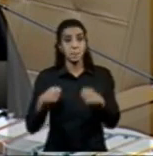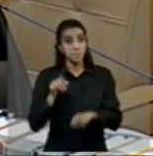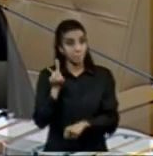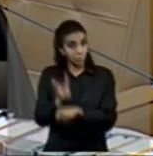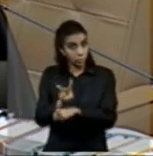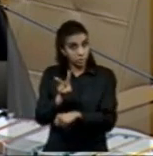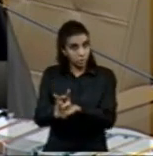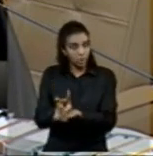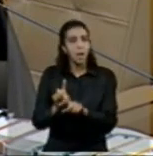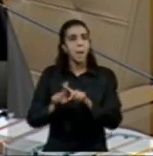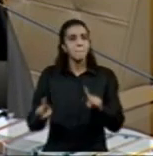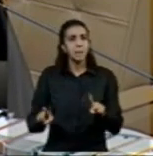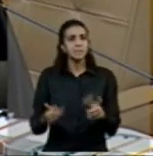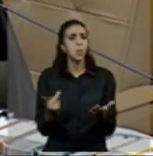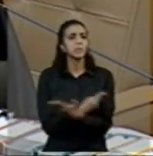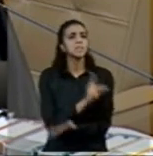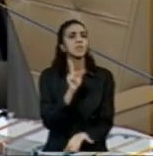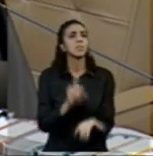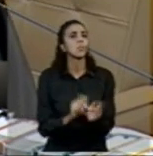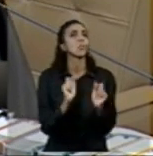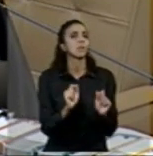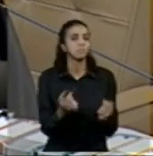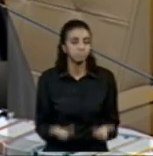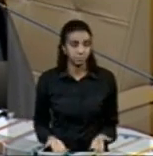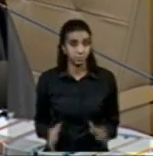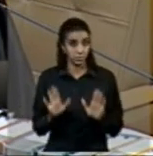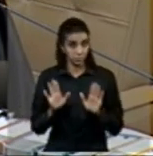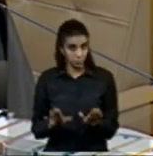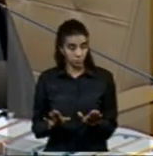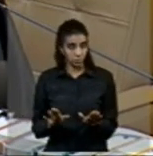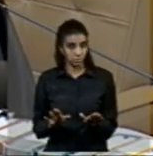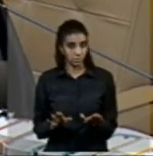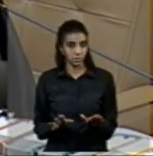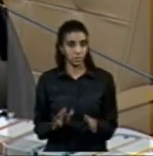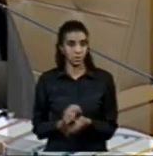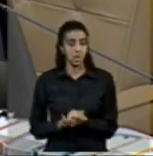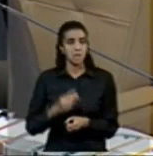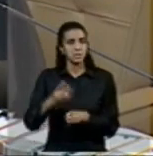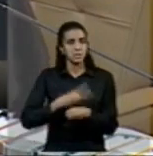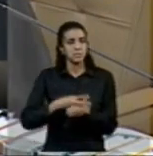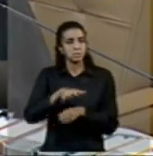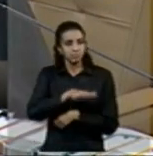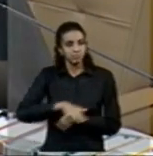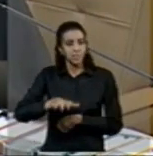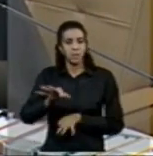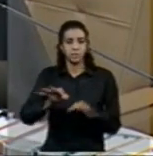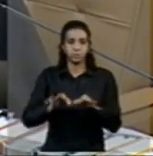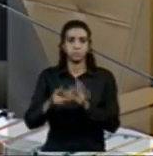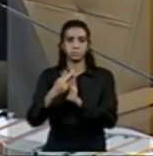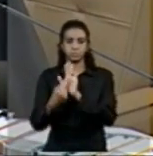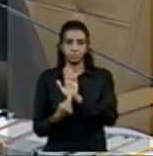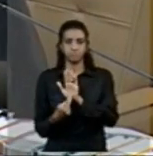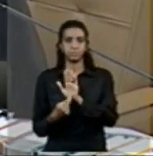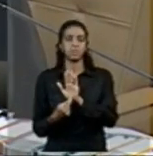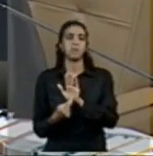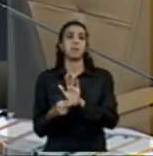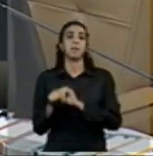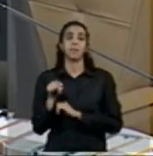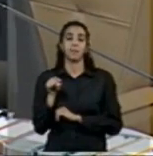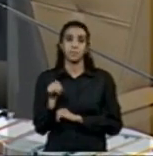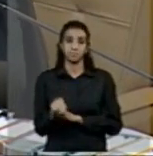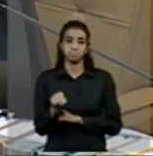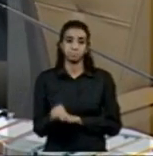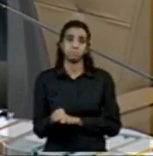e de realidade. Vale repisar, a terceirização, dentro da dinâmica da regulação do contrato de trabalho, se apresentou